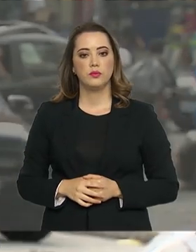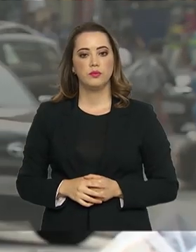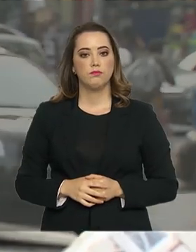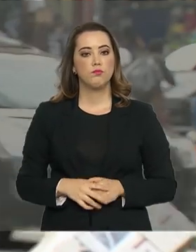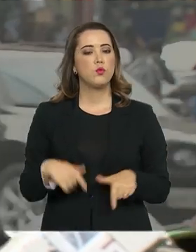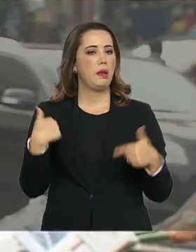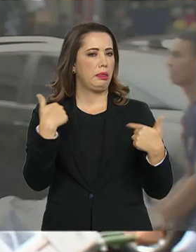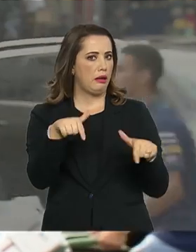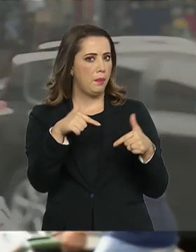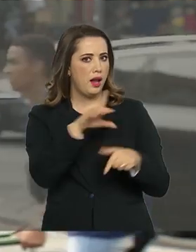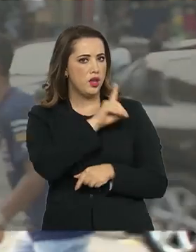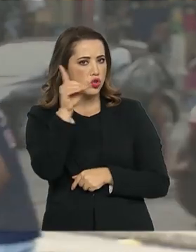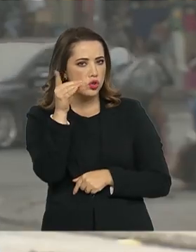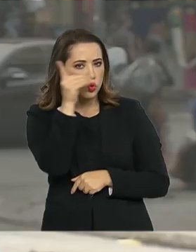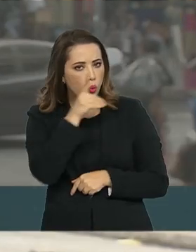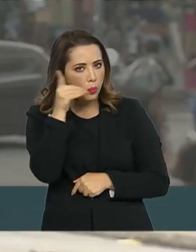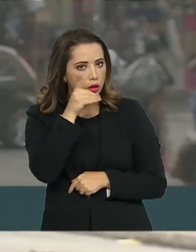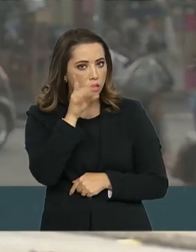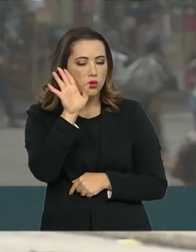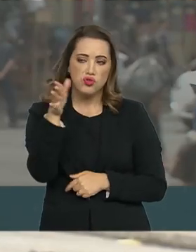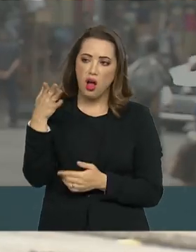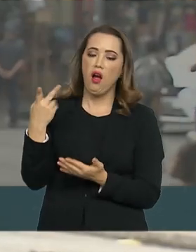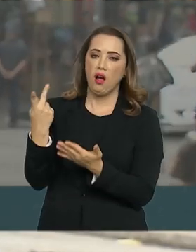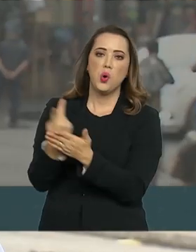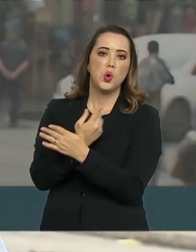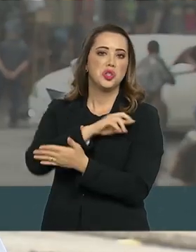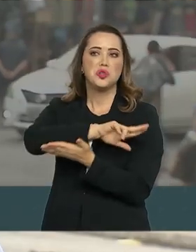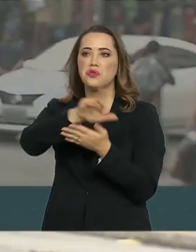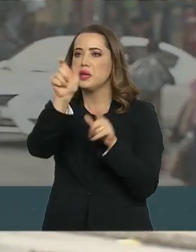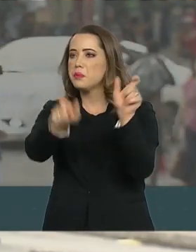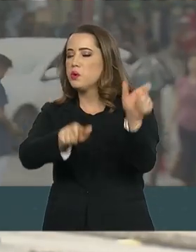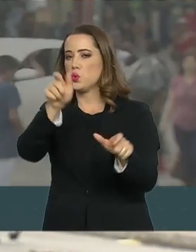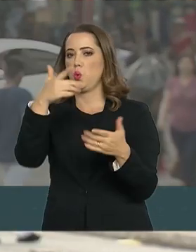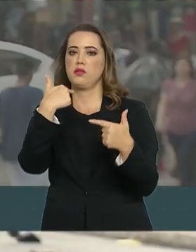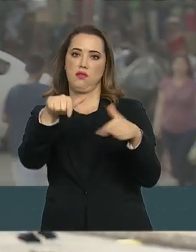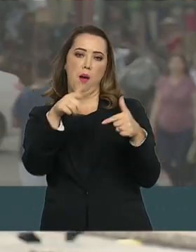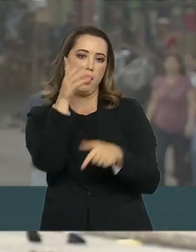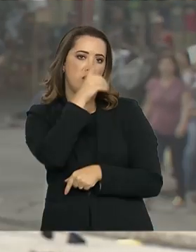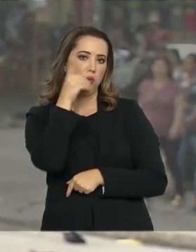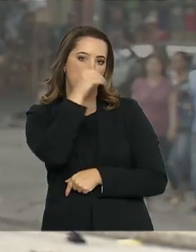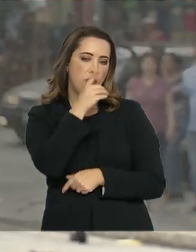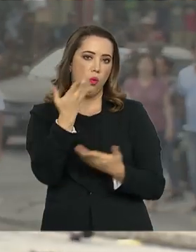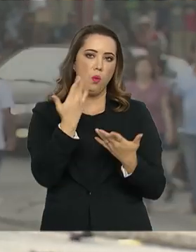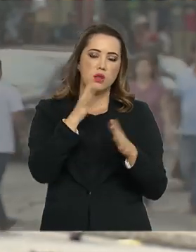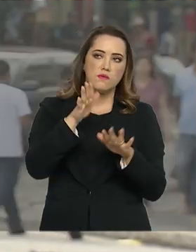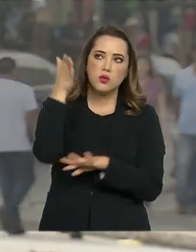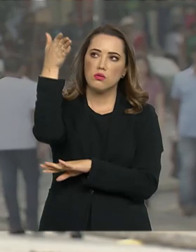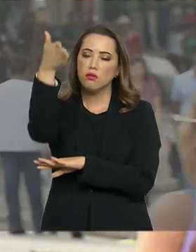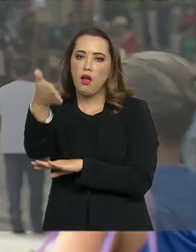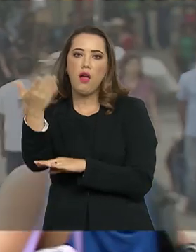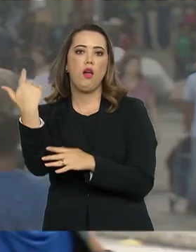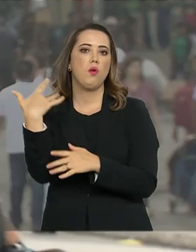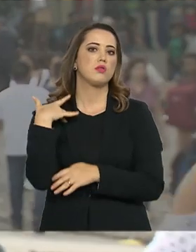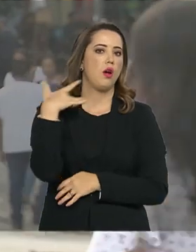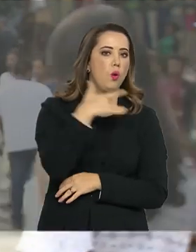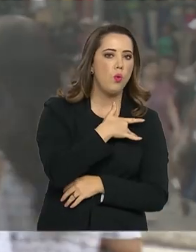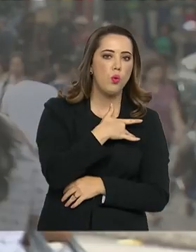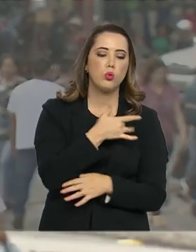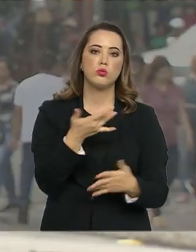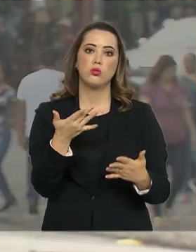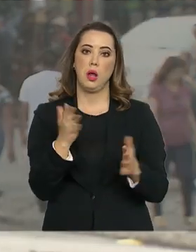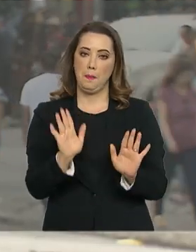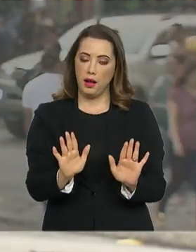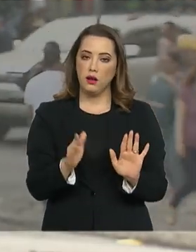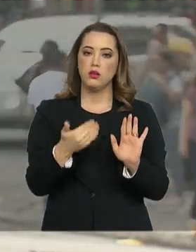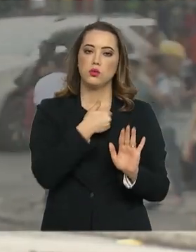Trabalhar aos domingos já é realidade para muitos profissionais, como na área do comércio, indústria, hotelaria e saúde. O que o governo